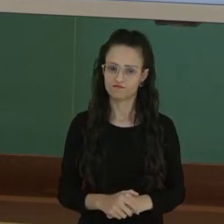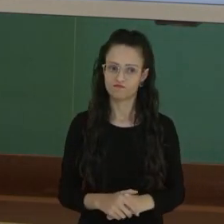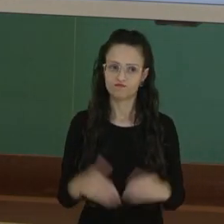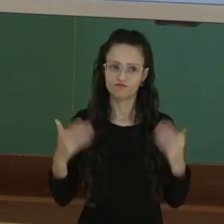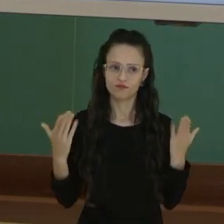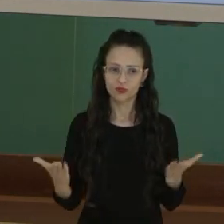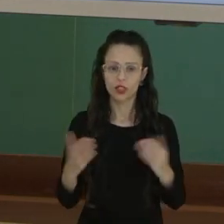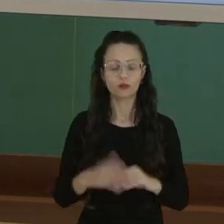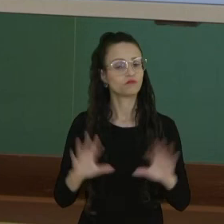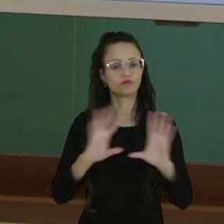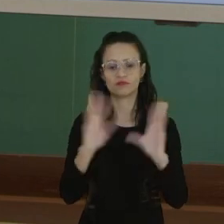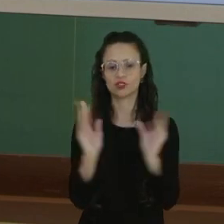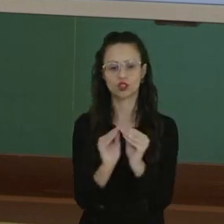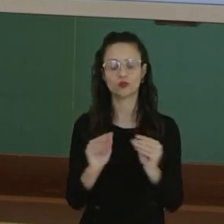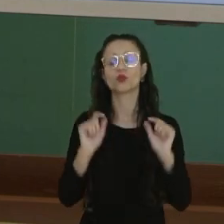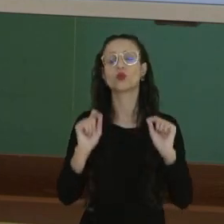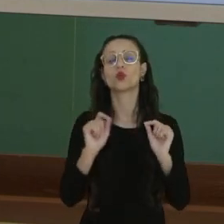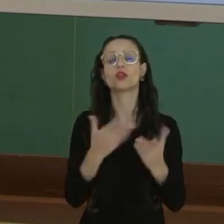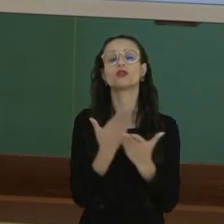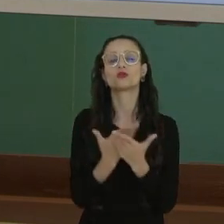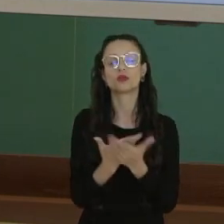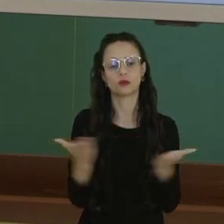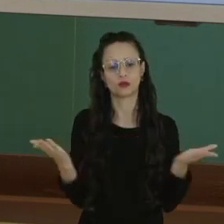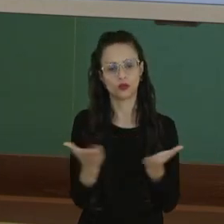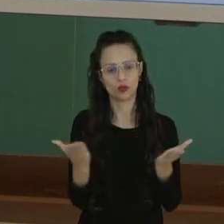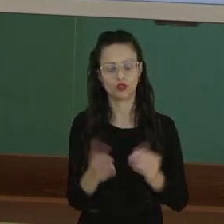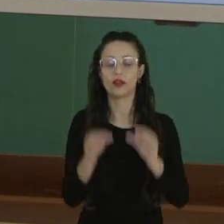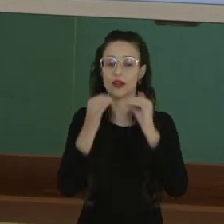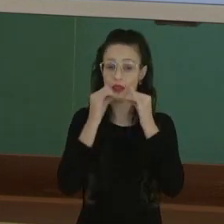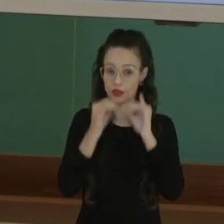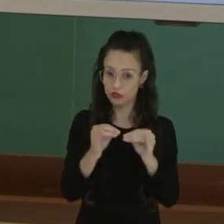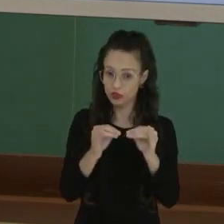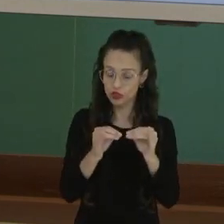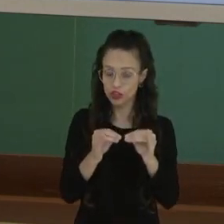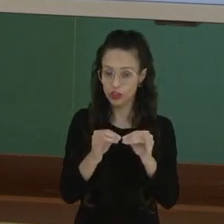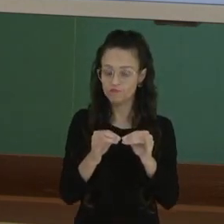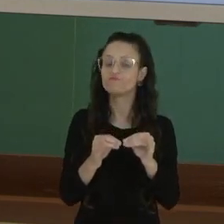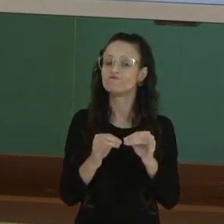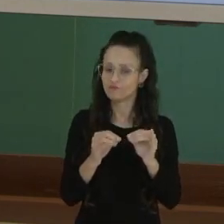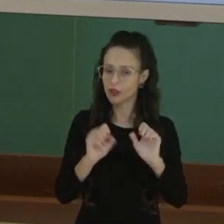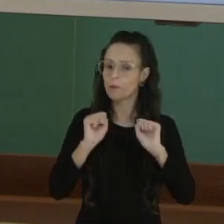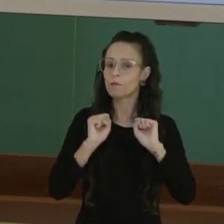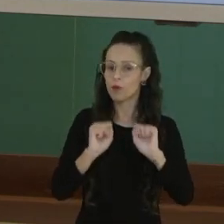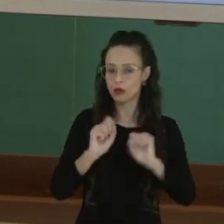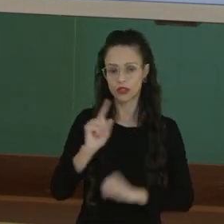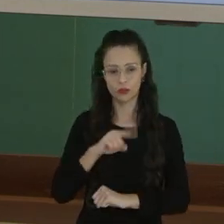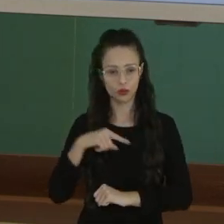então, fechou. O que vimos hoje? Que a energia, ao mesmo tempo que